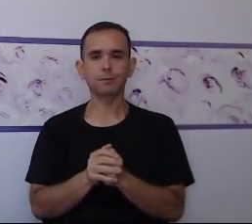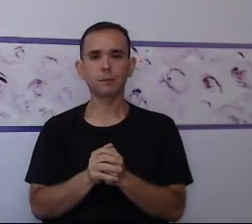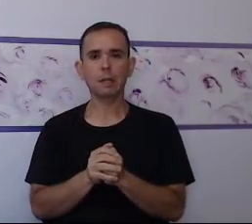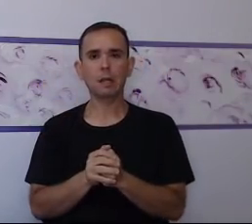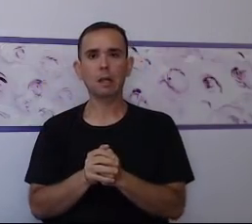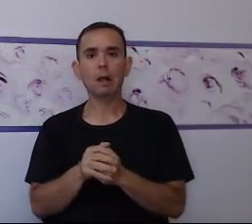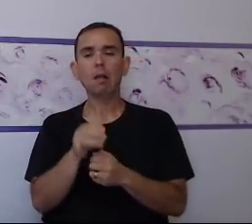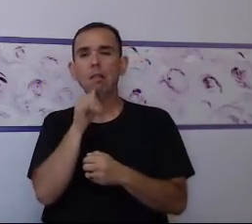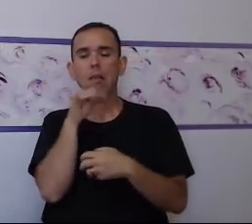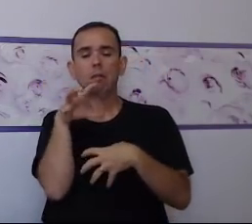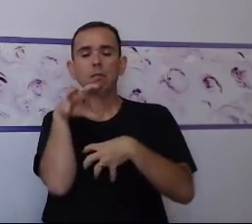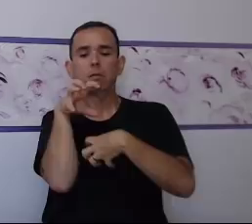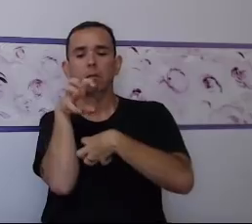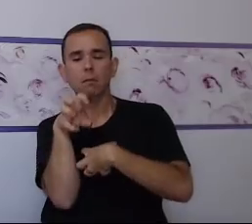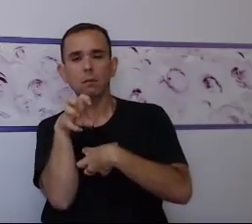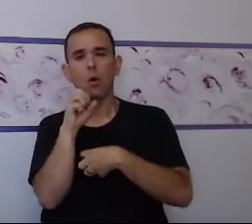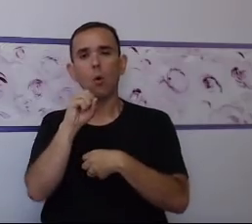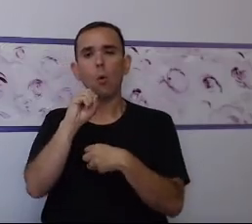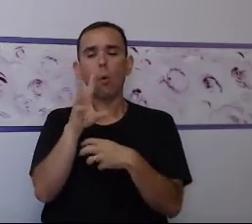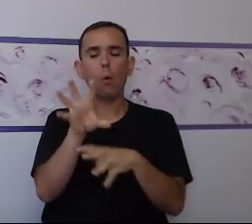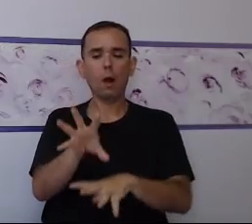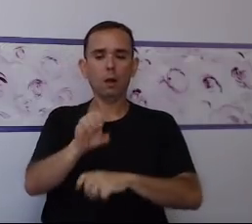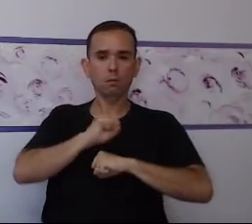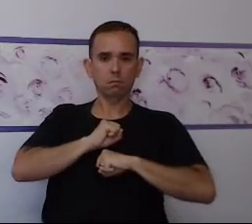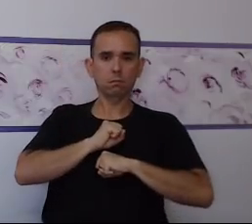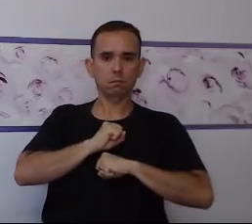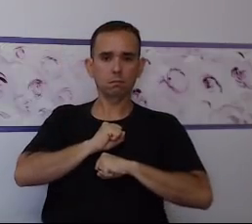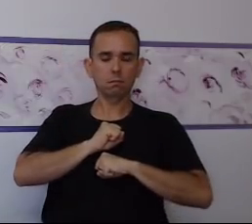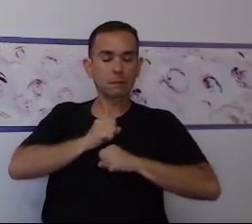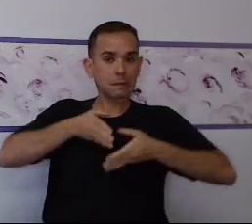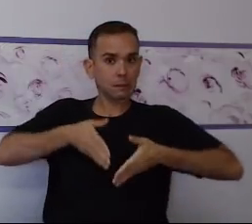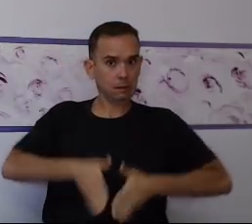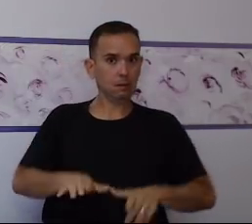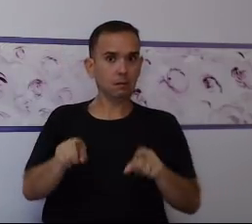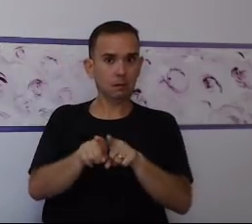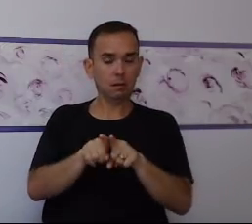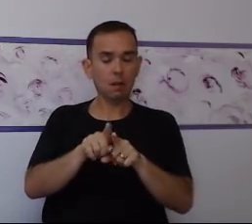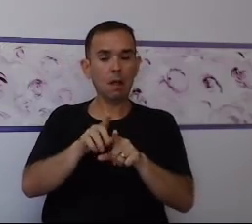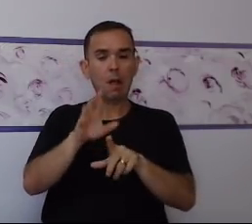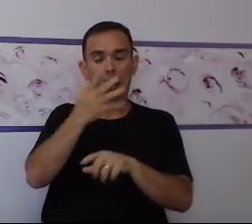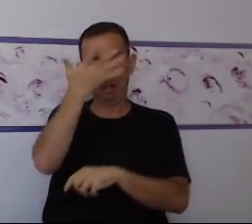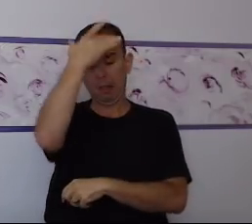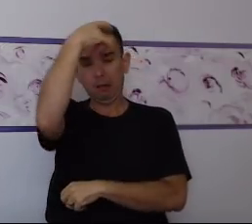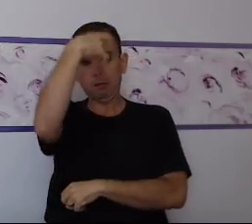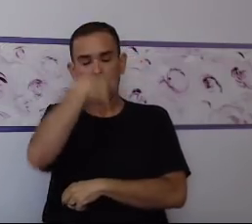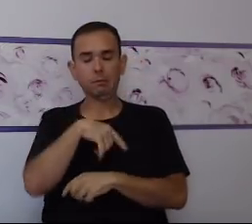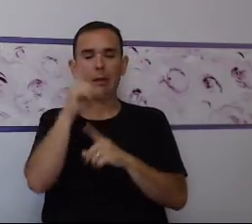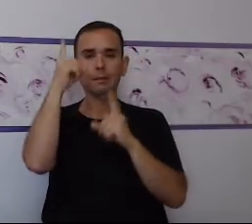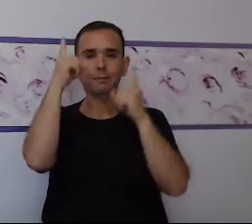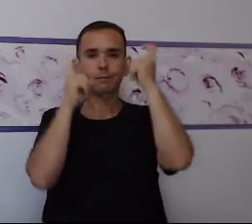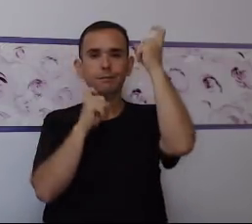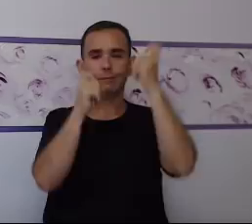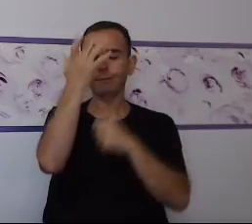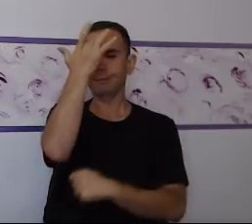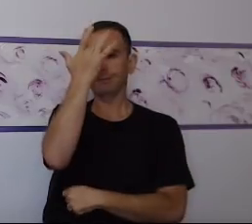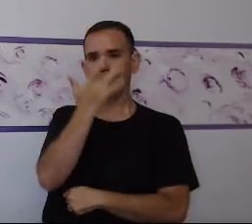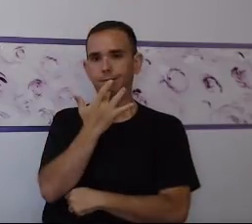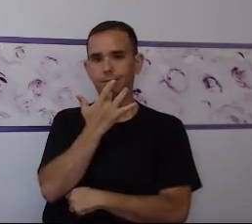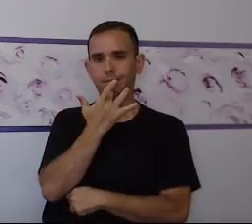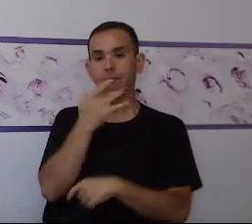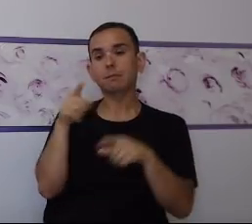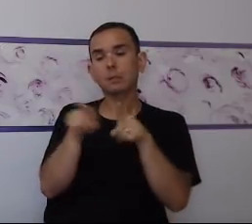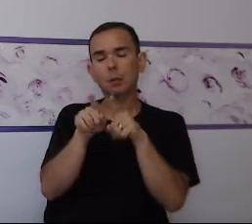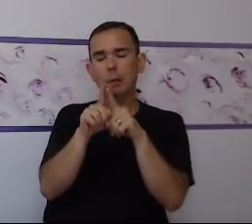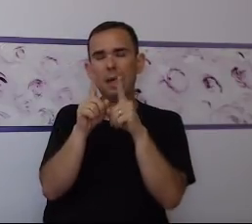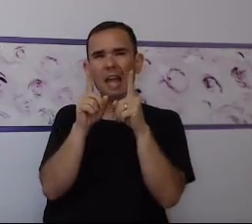Membros com deformidades congênita ou adquirida, exceto nas deformidades estéticas e as que não produzam dificuldades